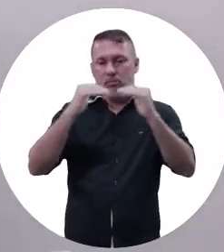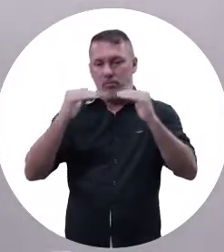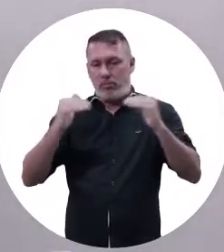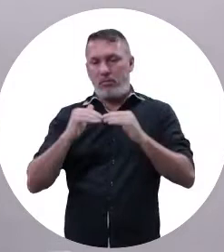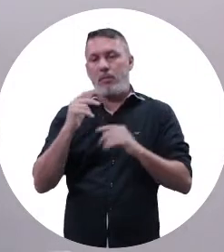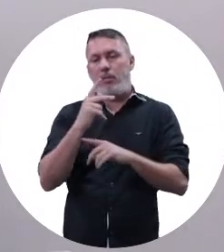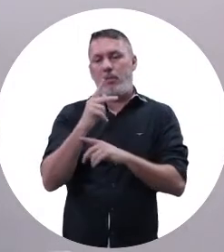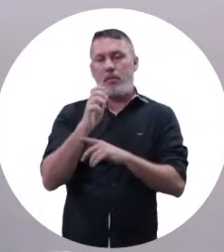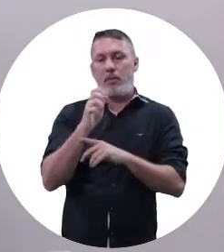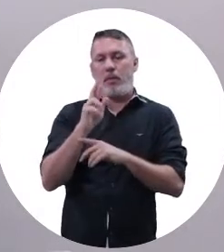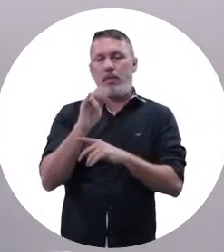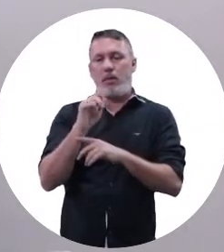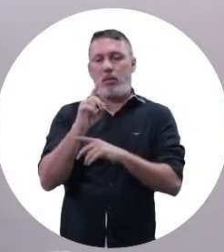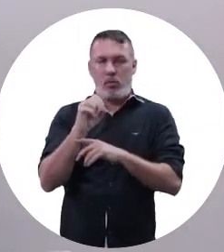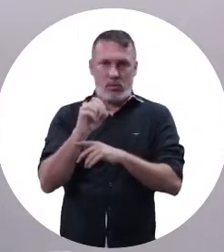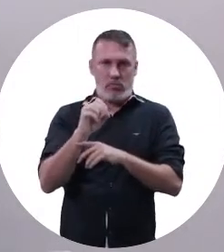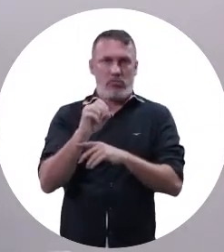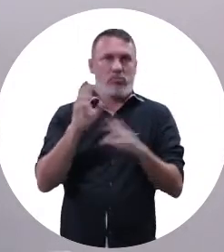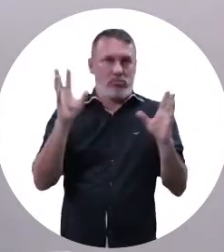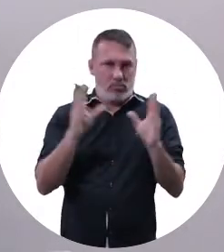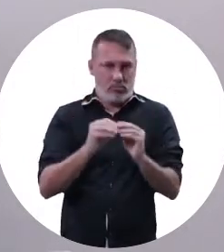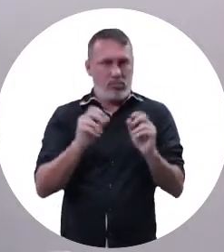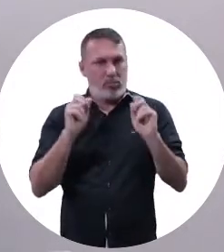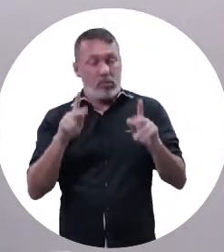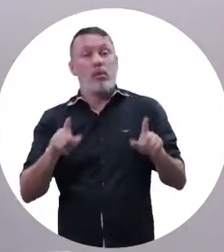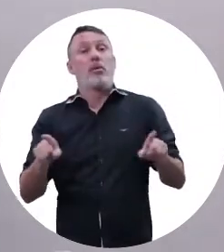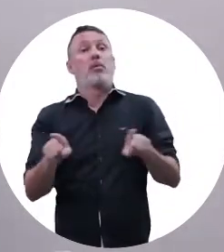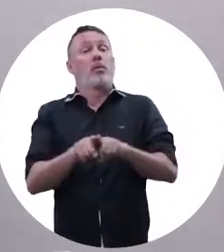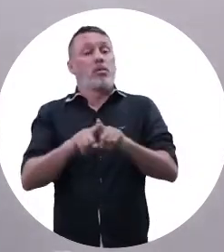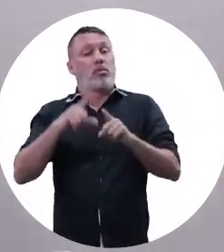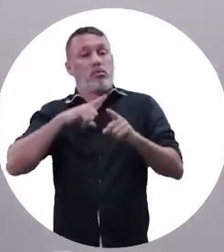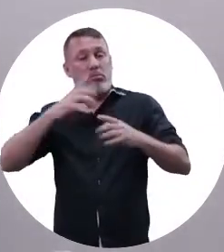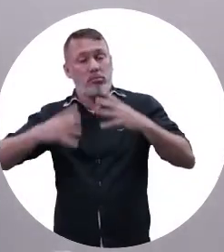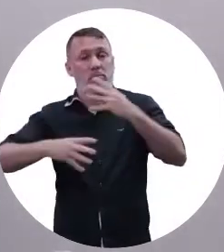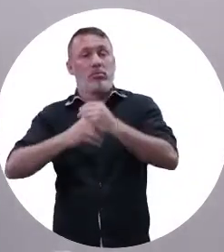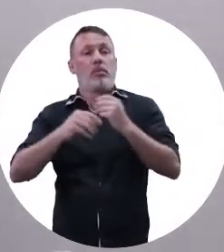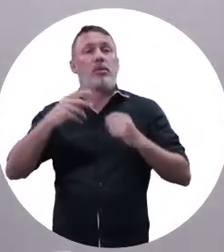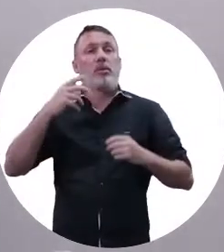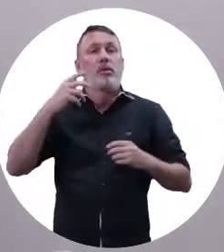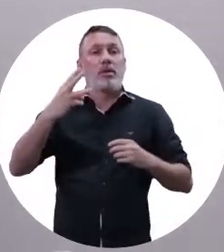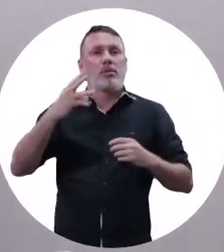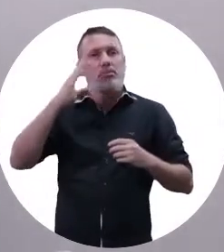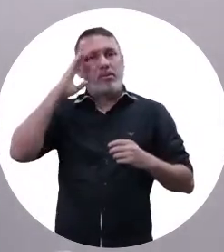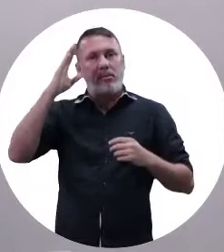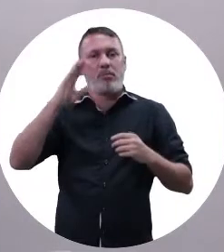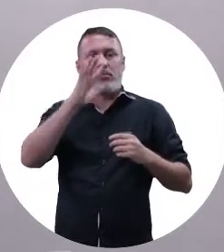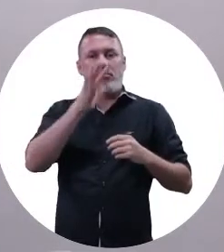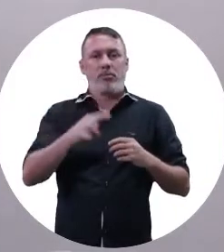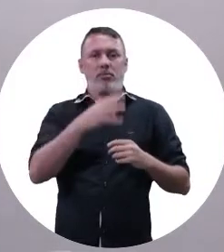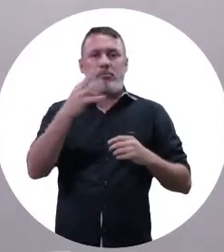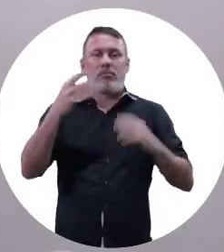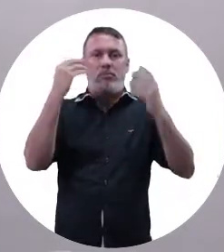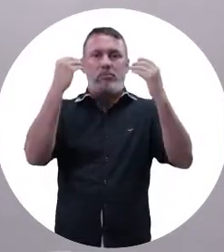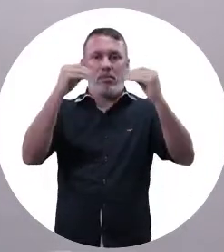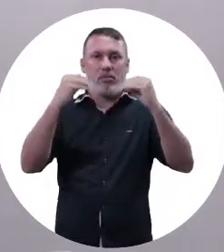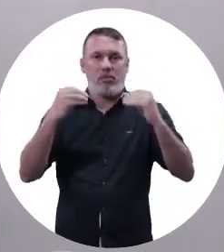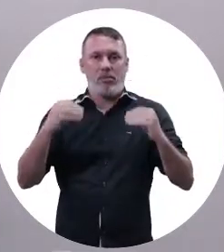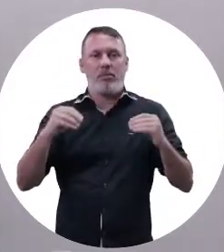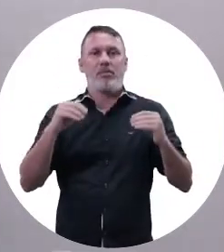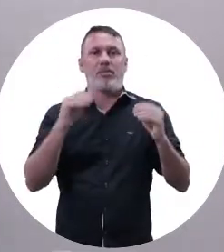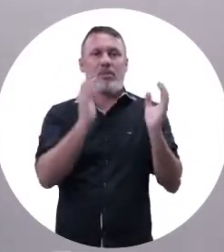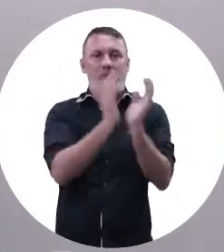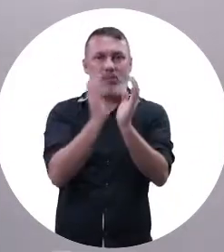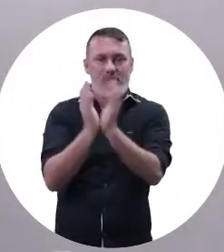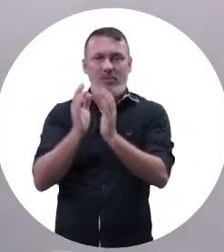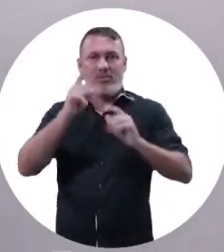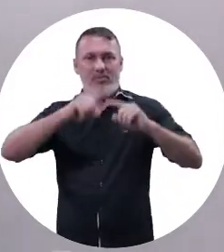ou séries. Tudo bem? Além disso, vimos os três principais tipos de propriedades periódicas e as